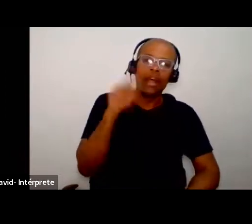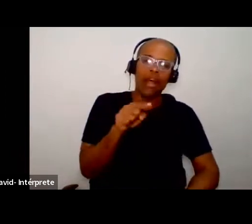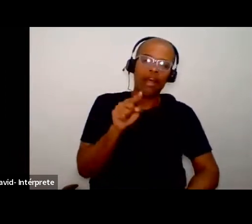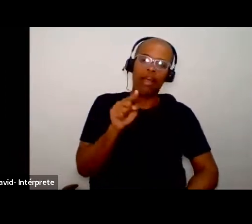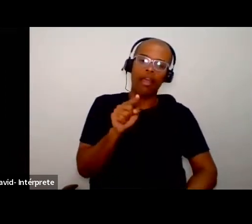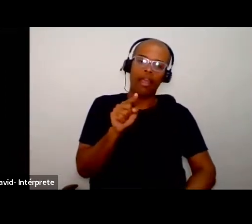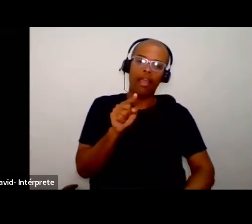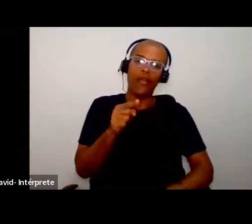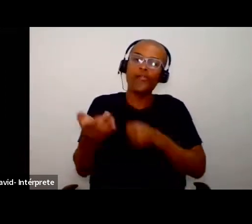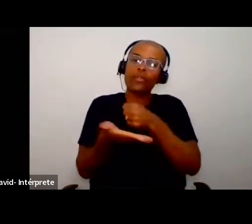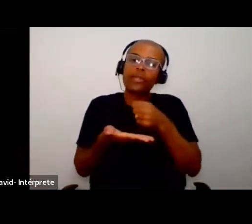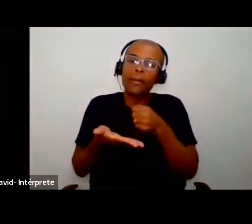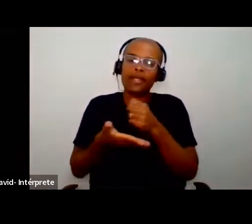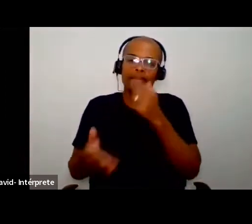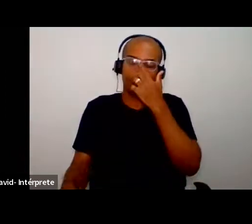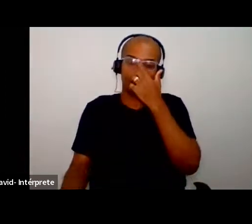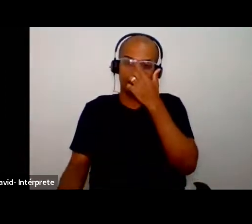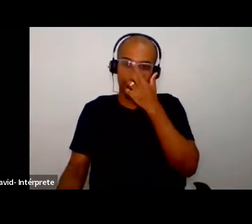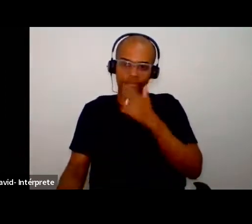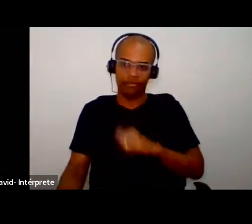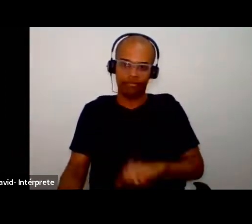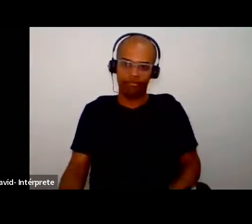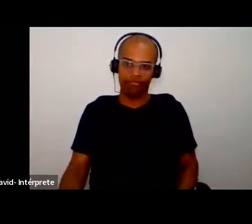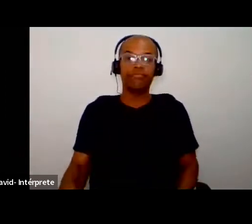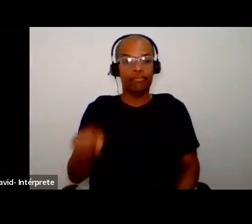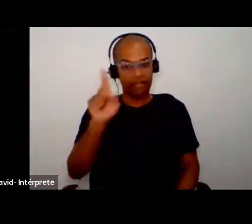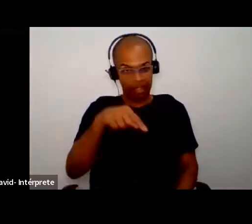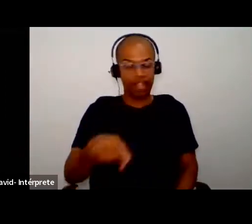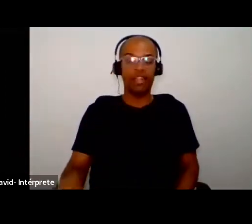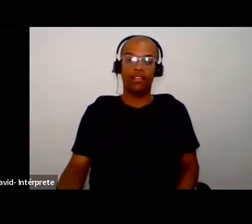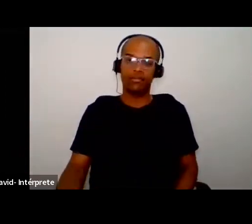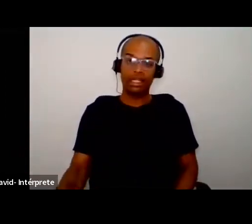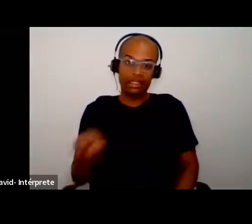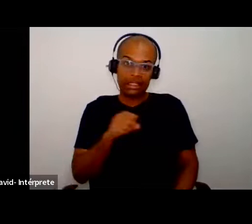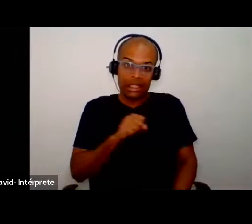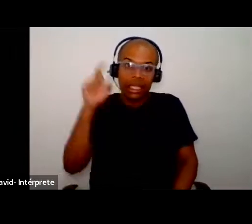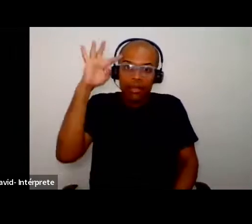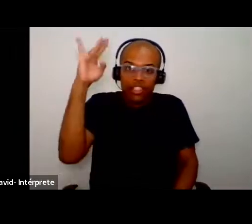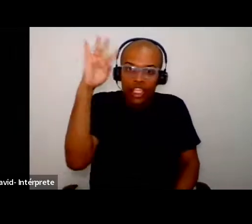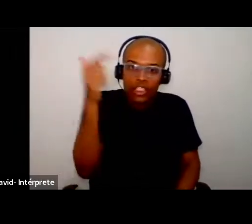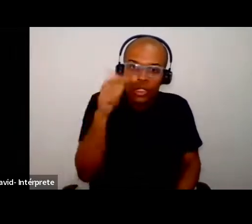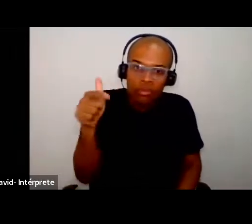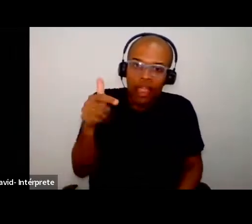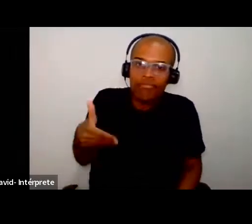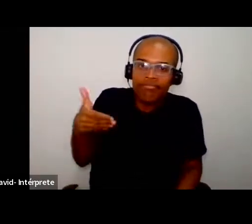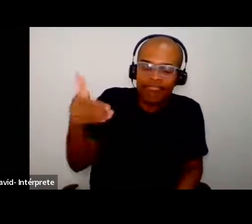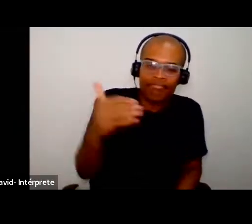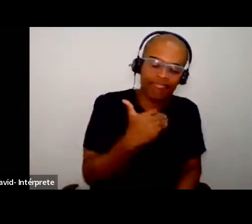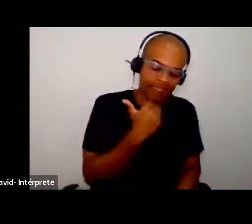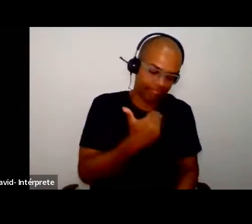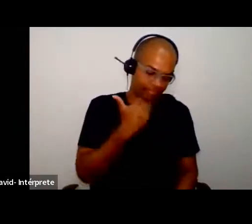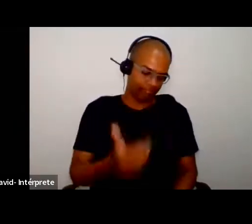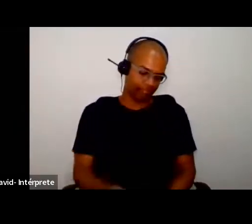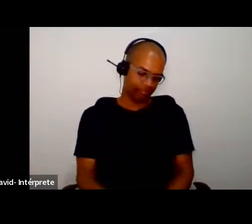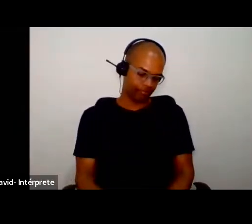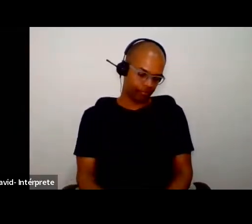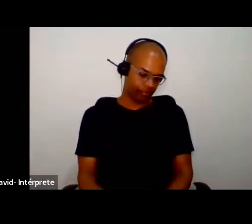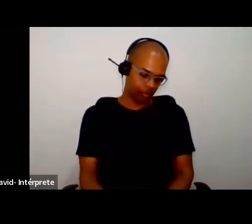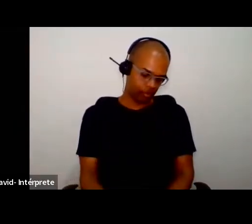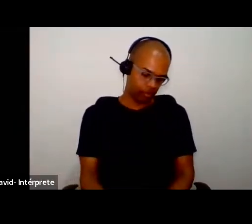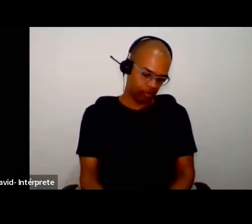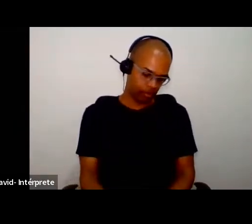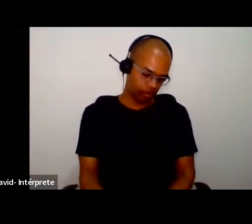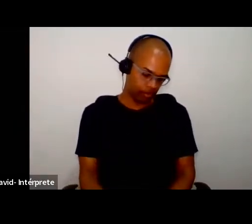fundamento. Sem isso não vai, né? Então, uma parte que eu acho que relaciona aí